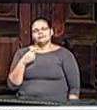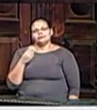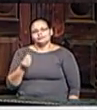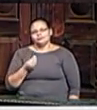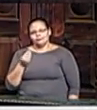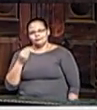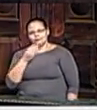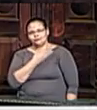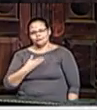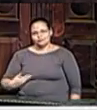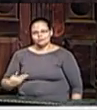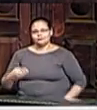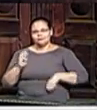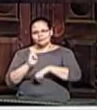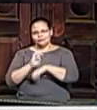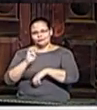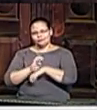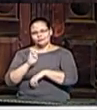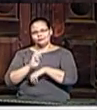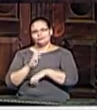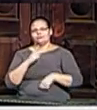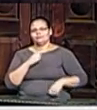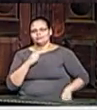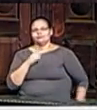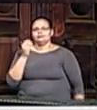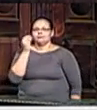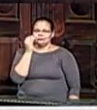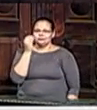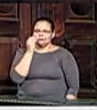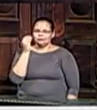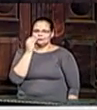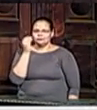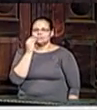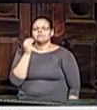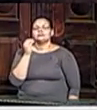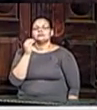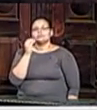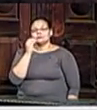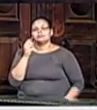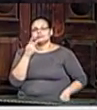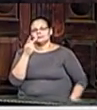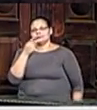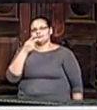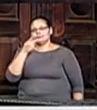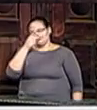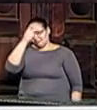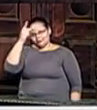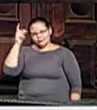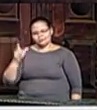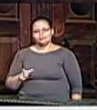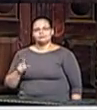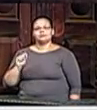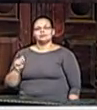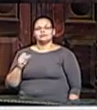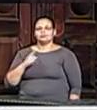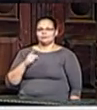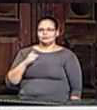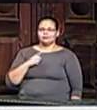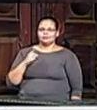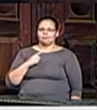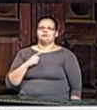da Grécia, ver o exemplo de Portugal, ver o exemplo da Itália, ver o exemplo da Alemanha, da Espanha.